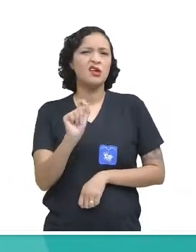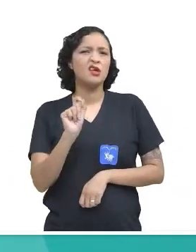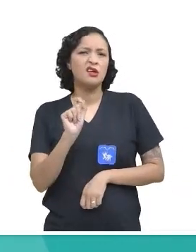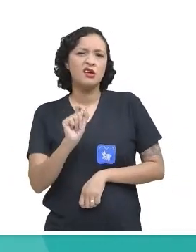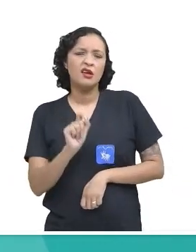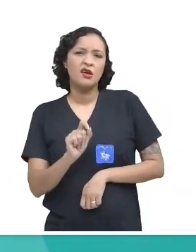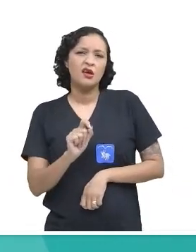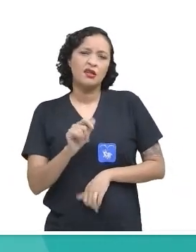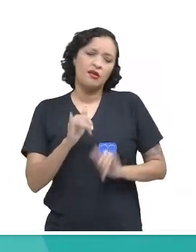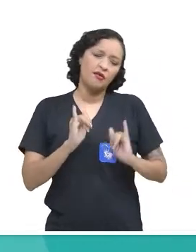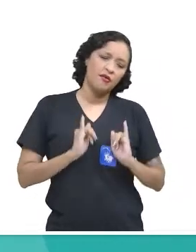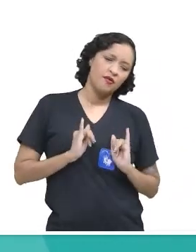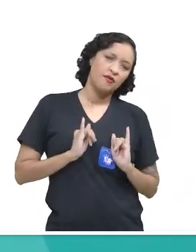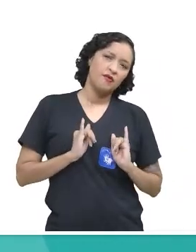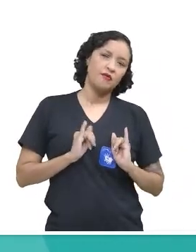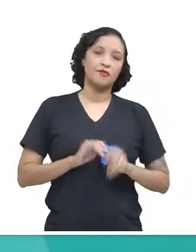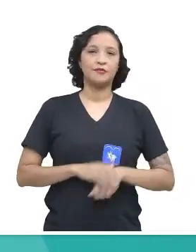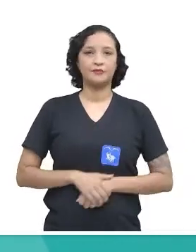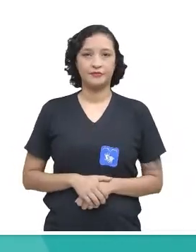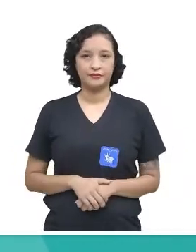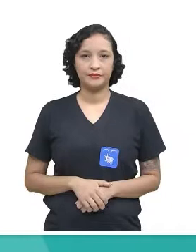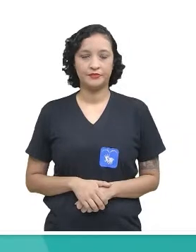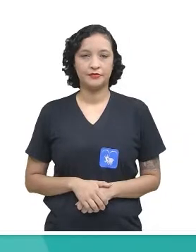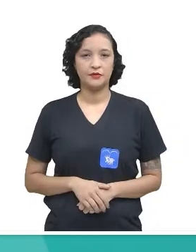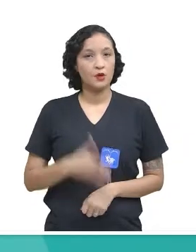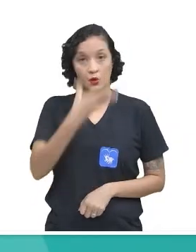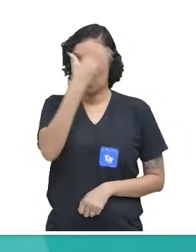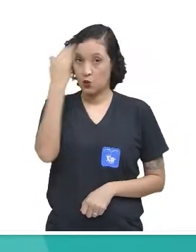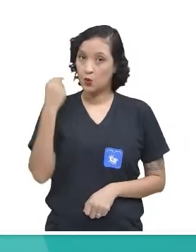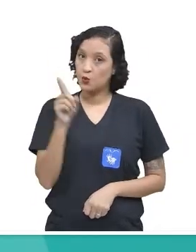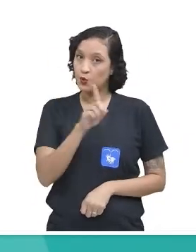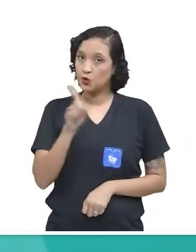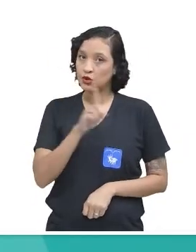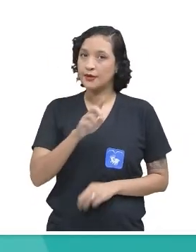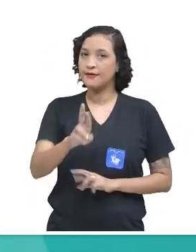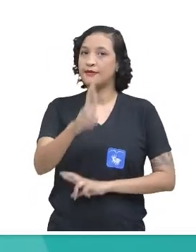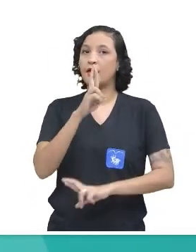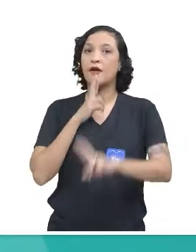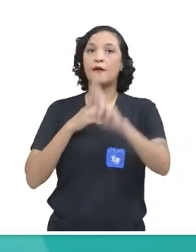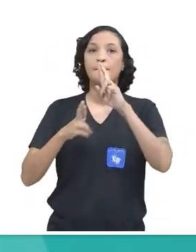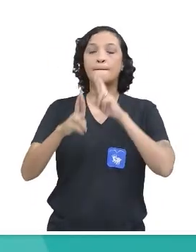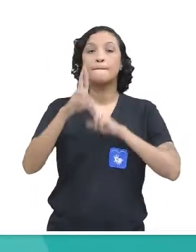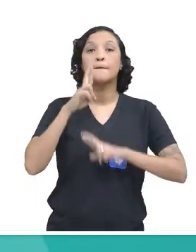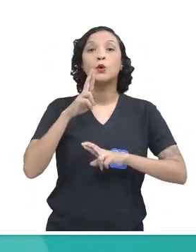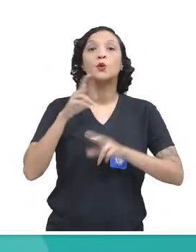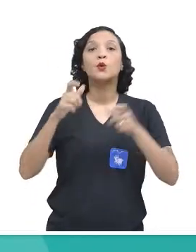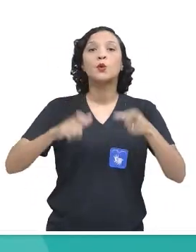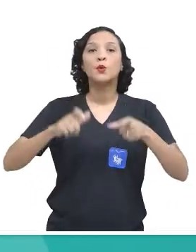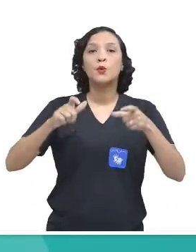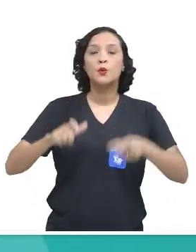energia? Por quê? Não esqueçam que essas respostas, elas serão dadas